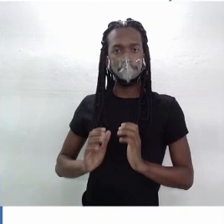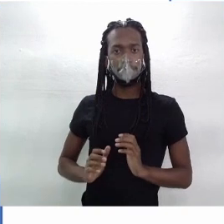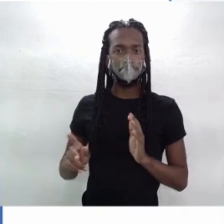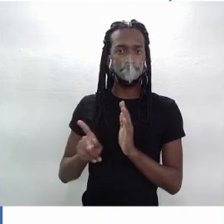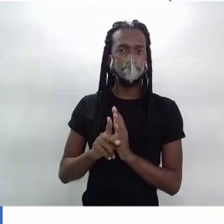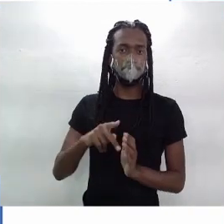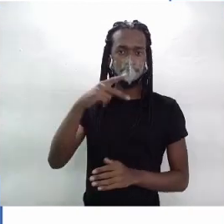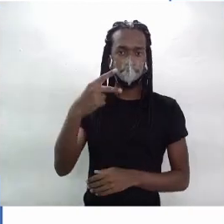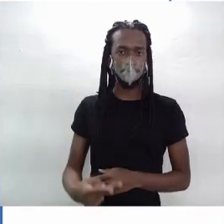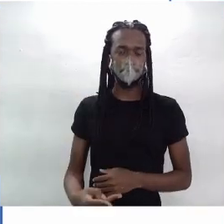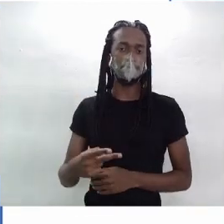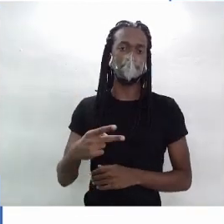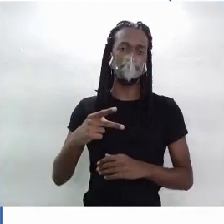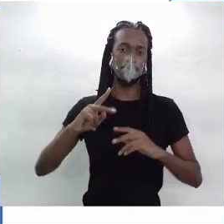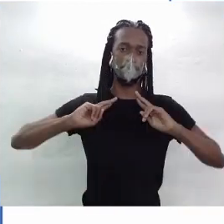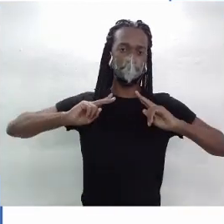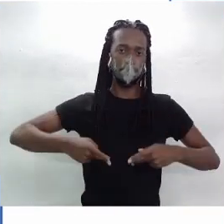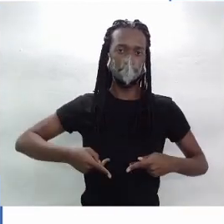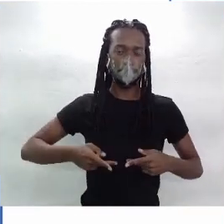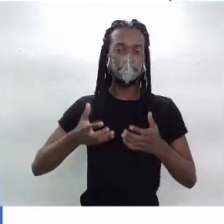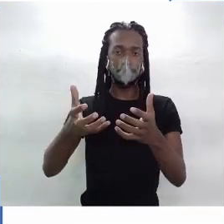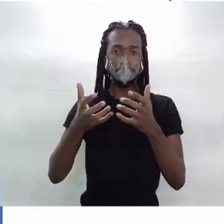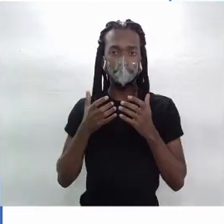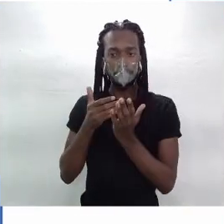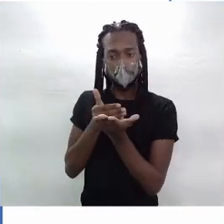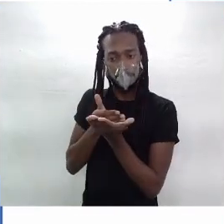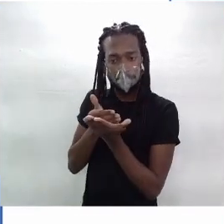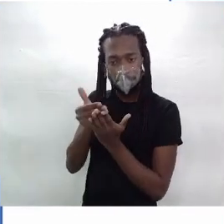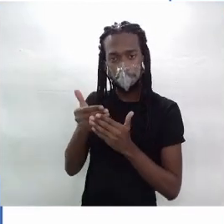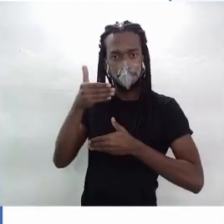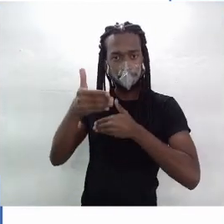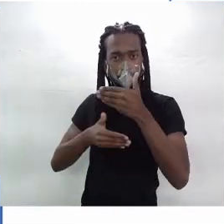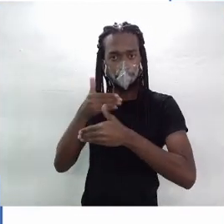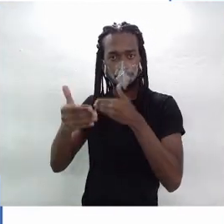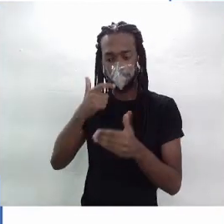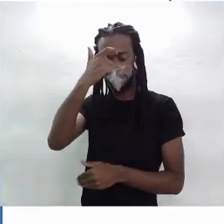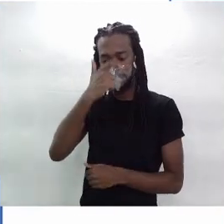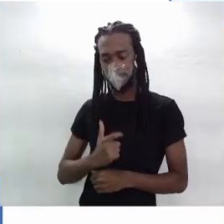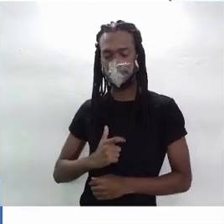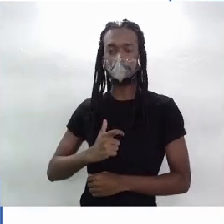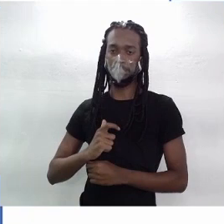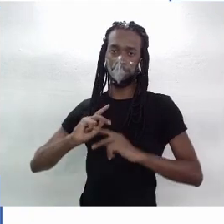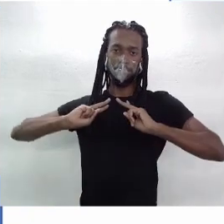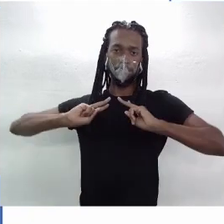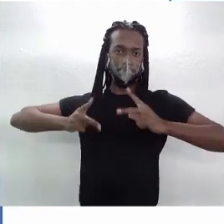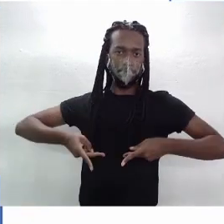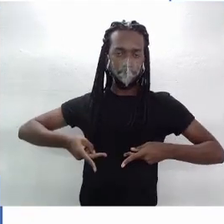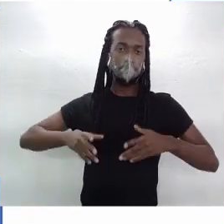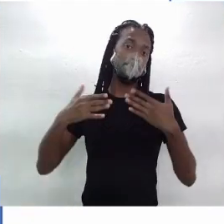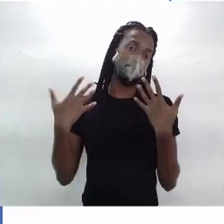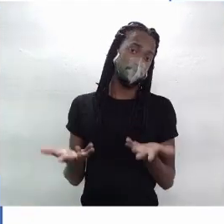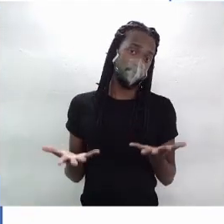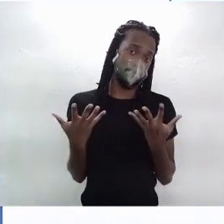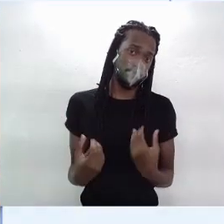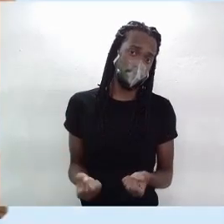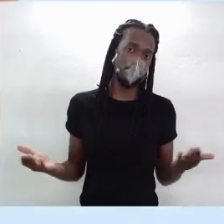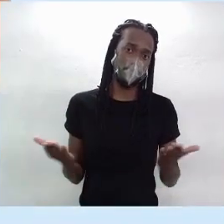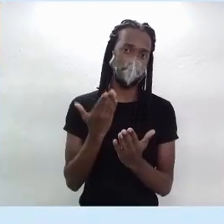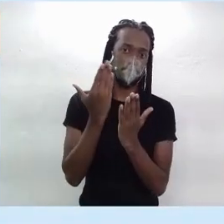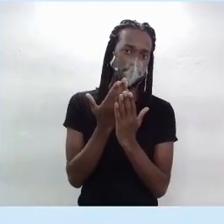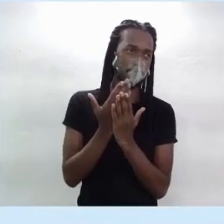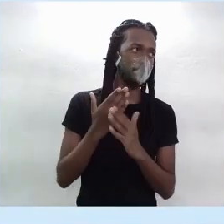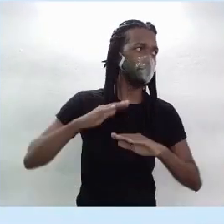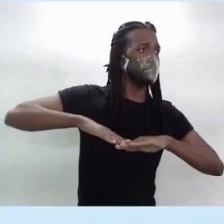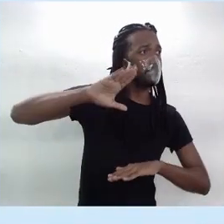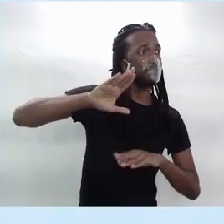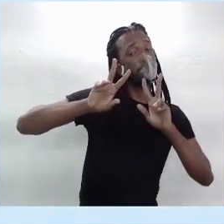para, assim, regular a conduta do ser humano. Vamos, então, estudar um pouco sobre